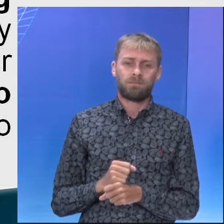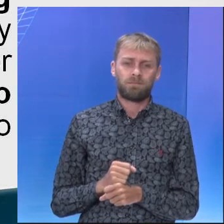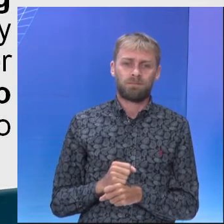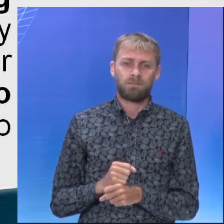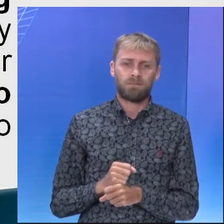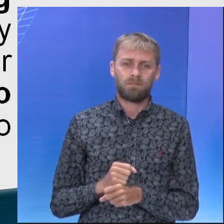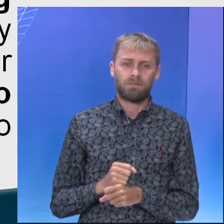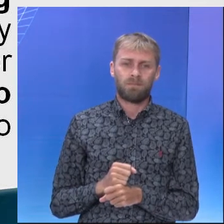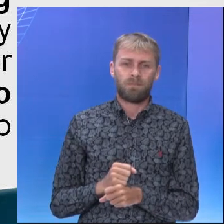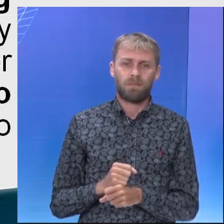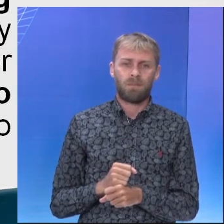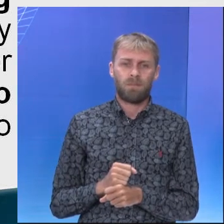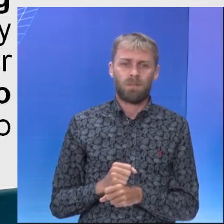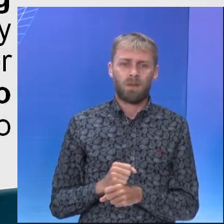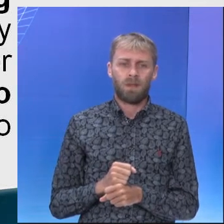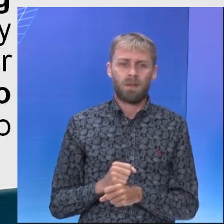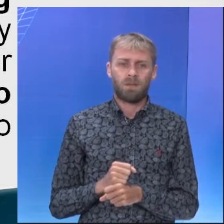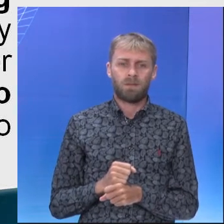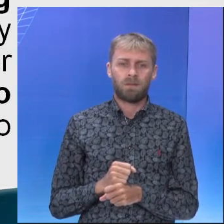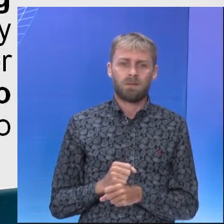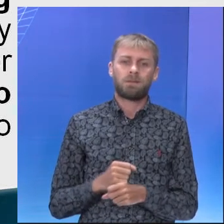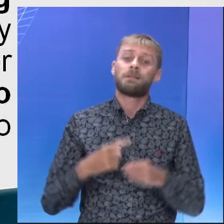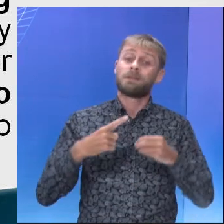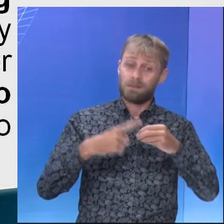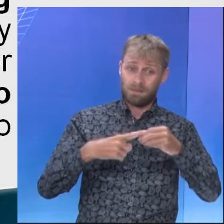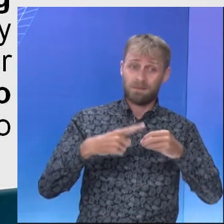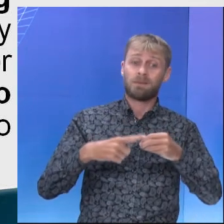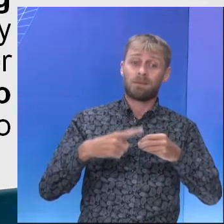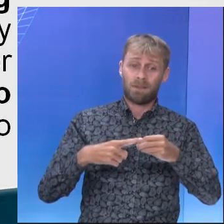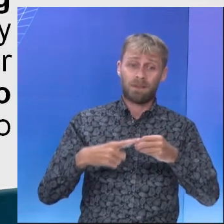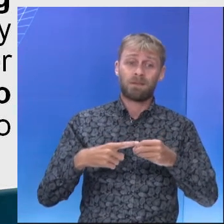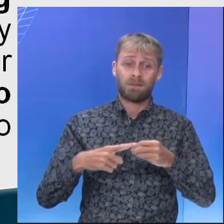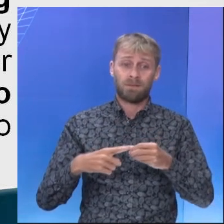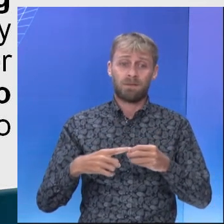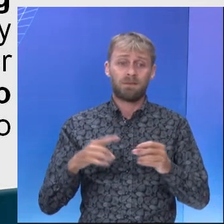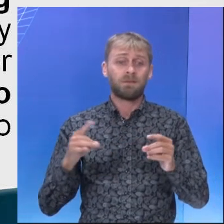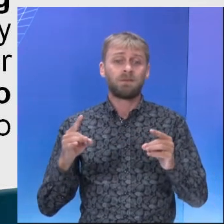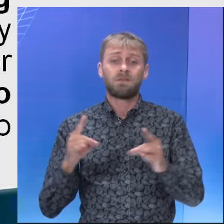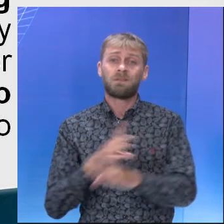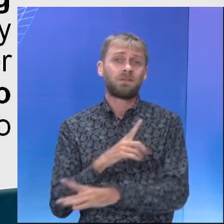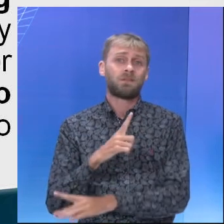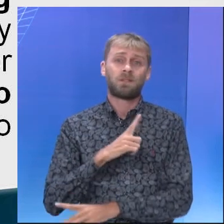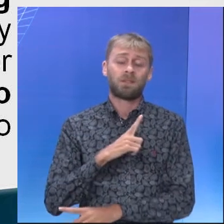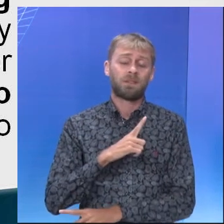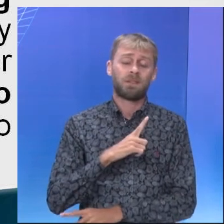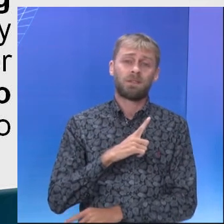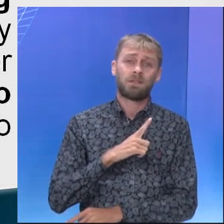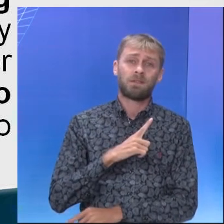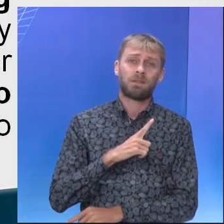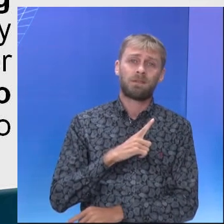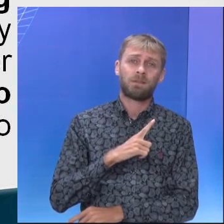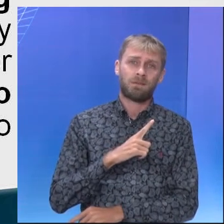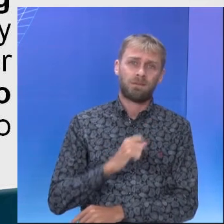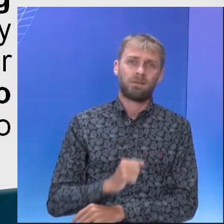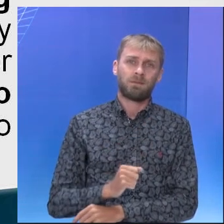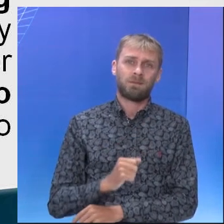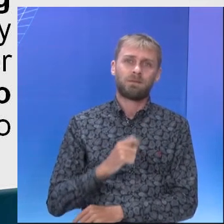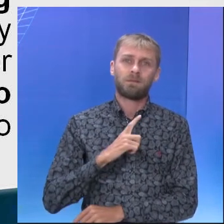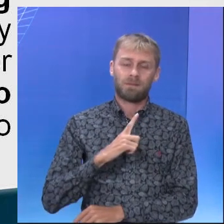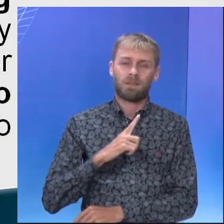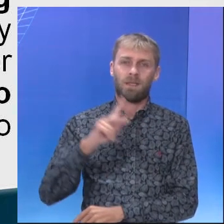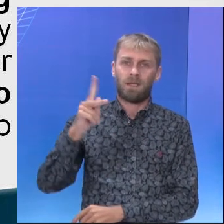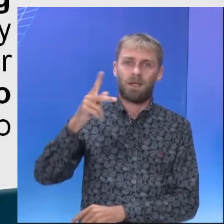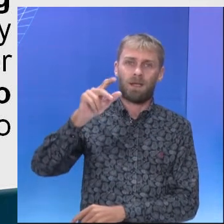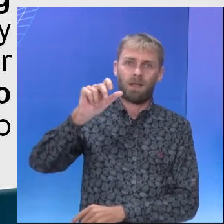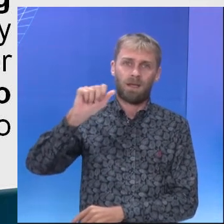São Francisco only has, cidade novamente, São Francisco, sem tradução, tem o quê? Has, do